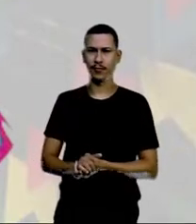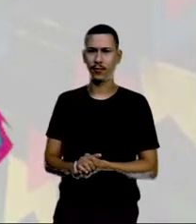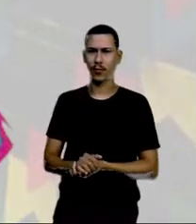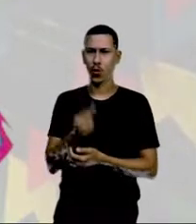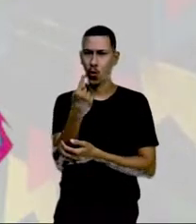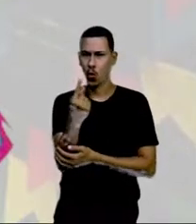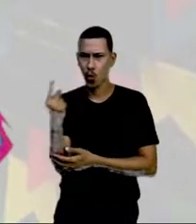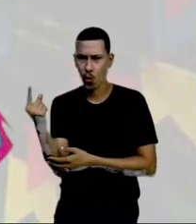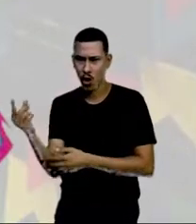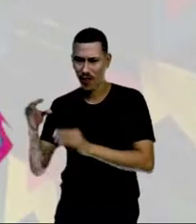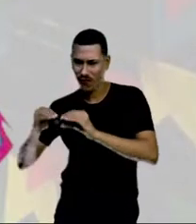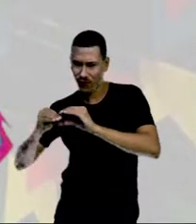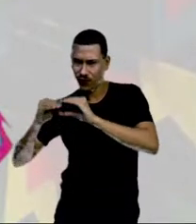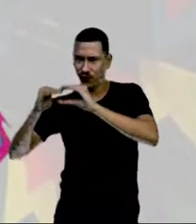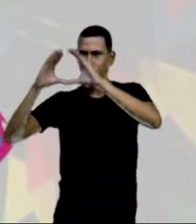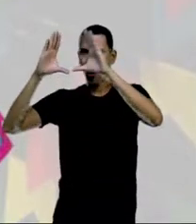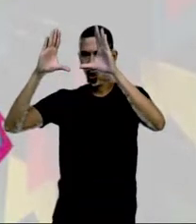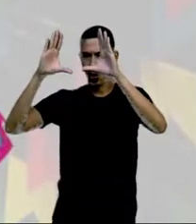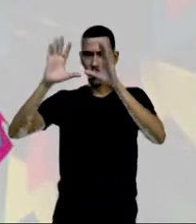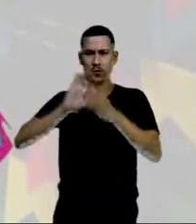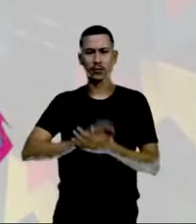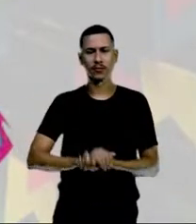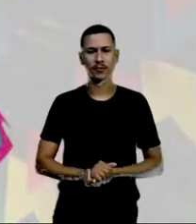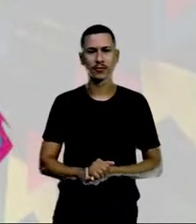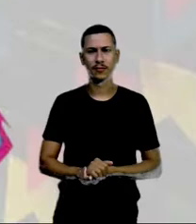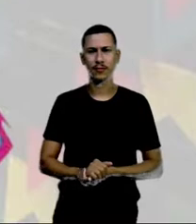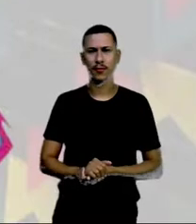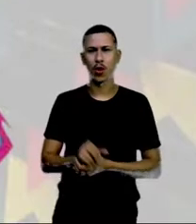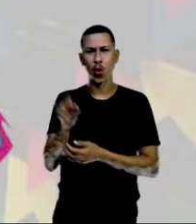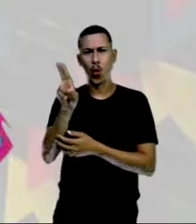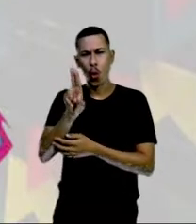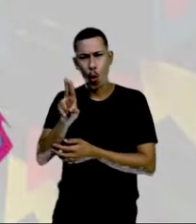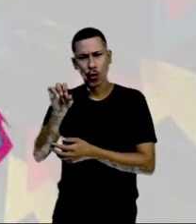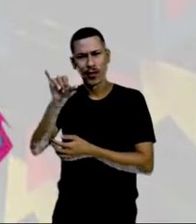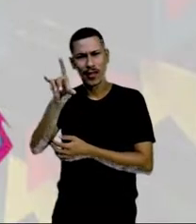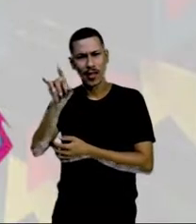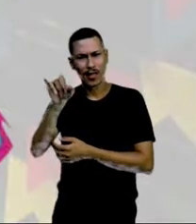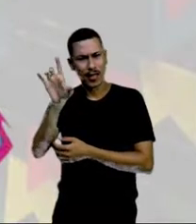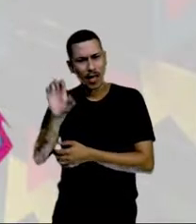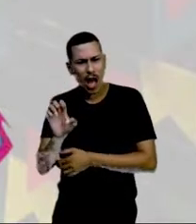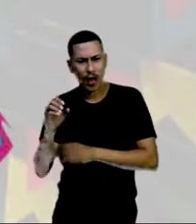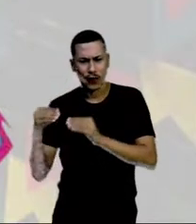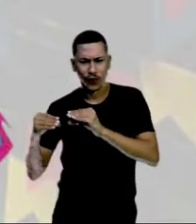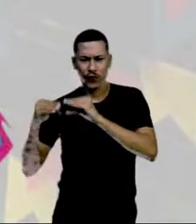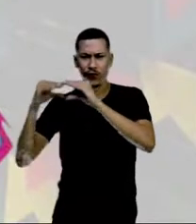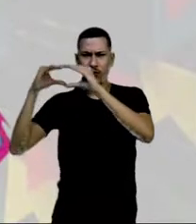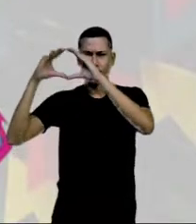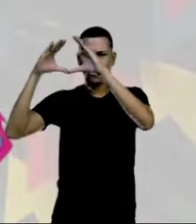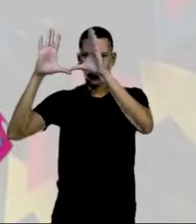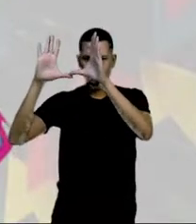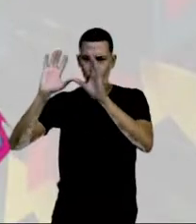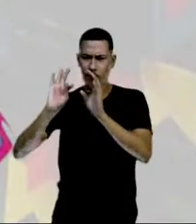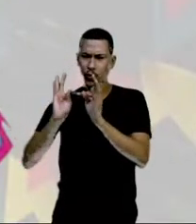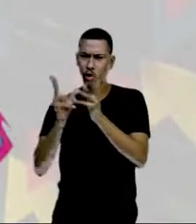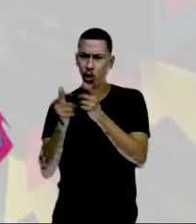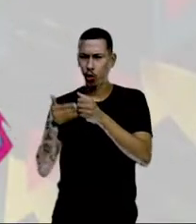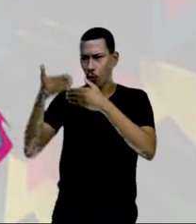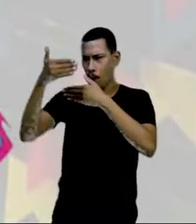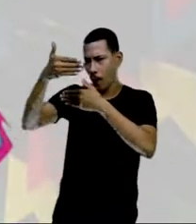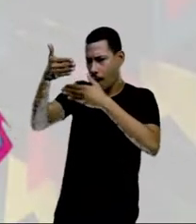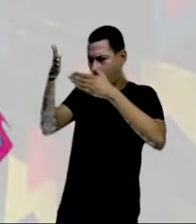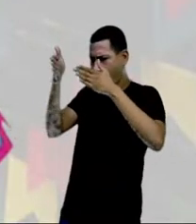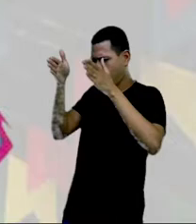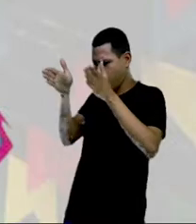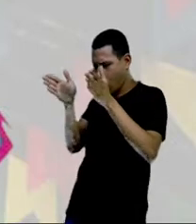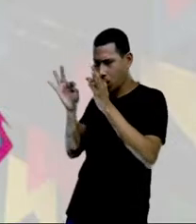de volume, tá bom? E essa unidade de volume, em que todos os lados dessa